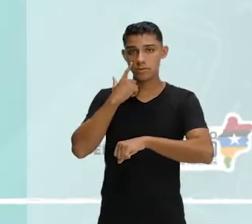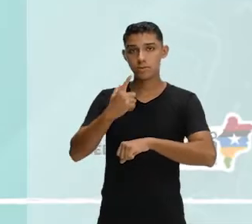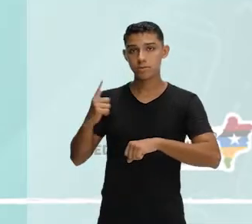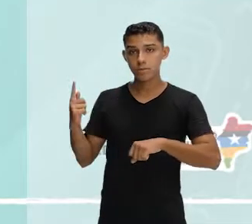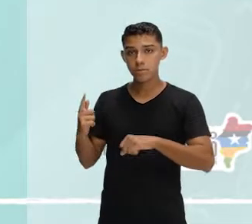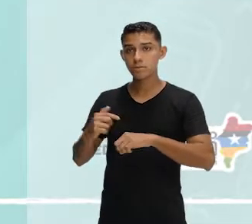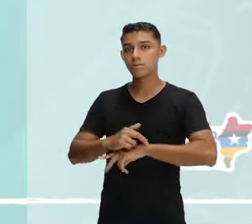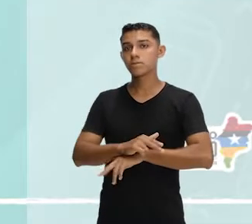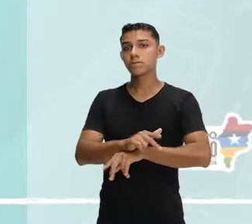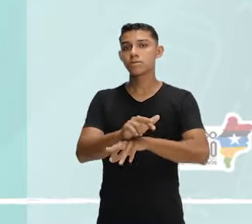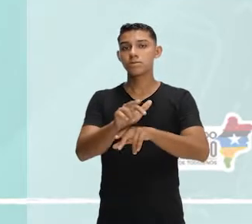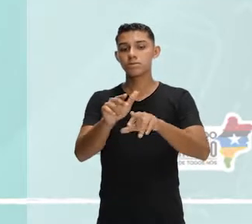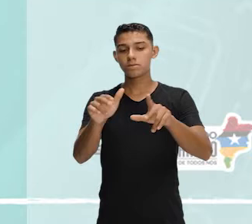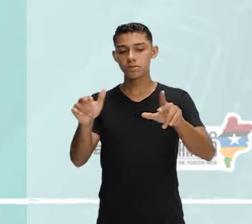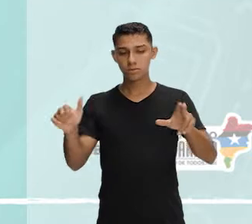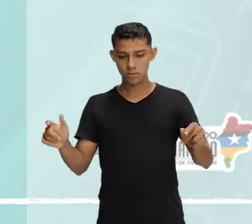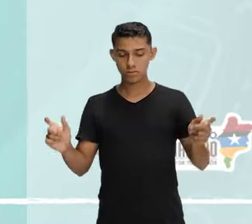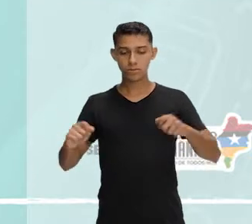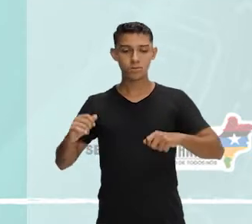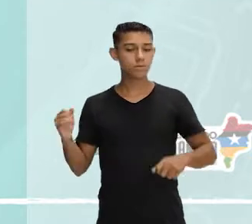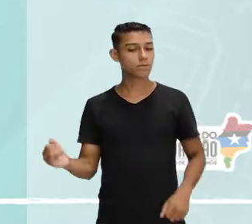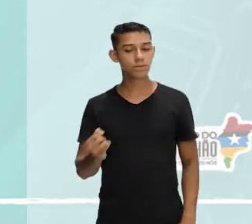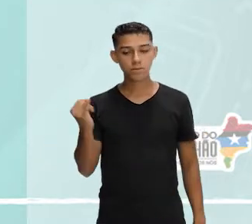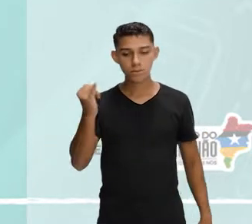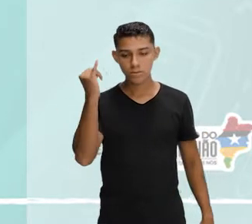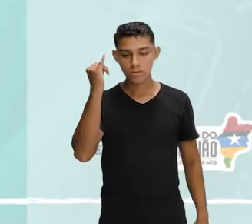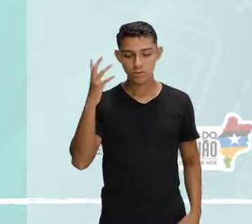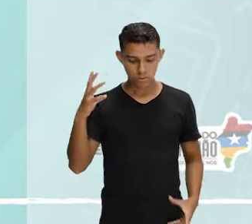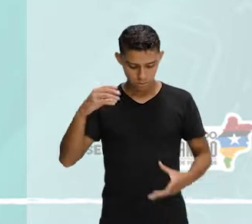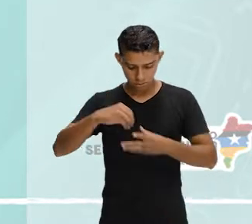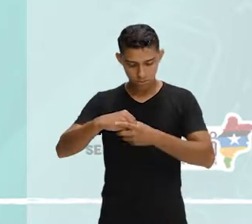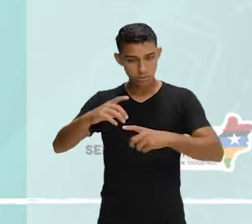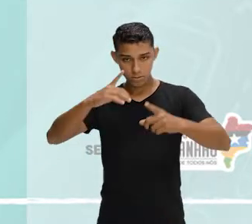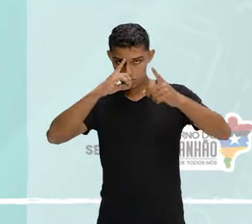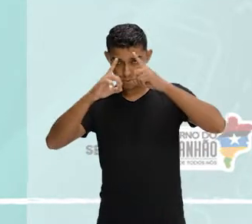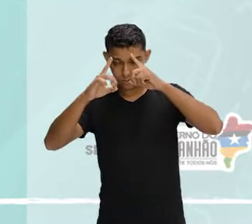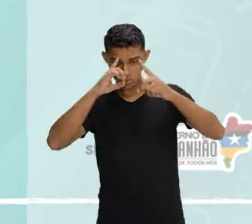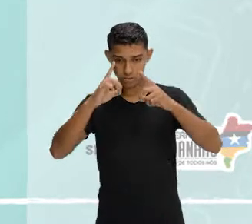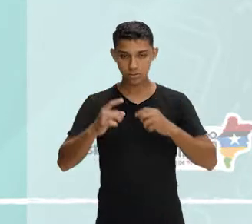ligas metálicas são cada vez mais importantes em nosso dia a dia.